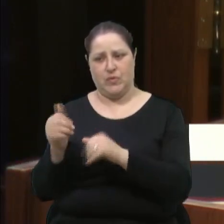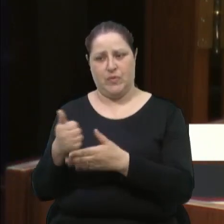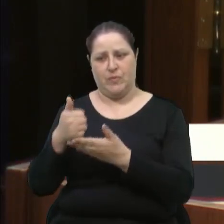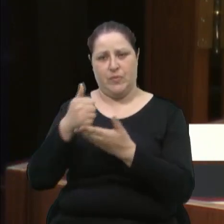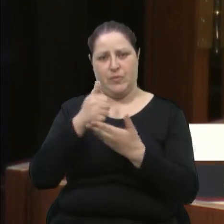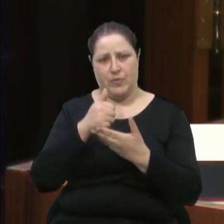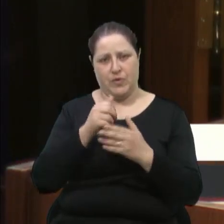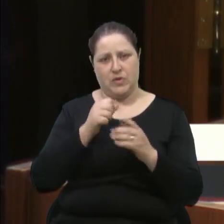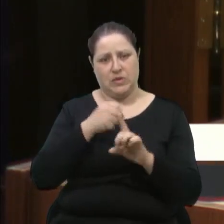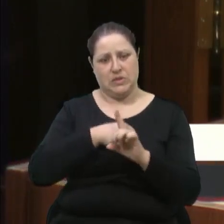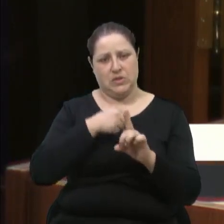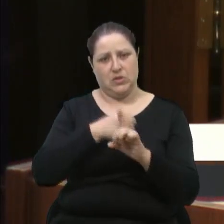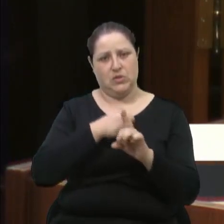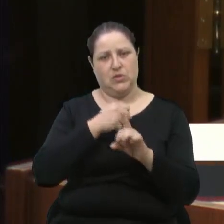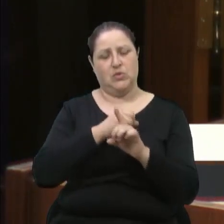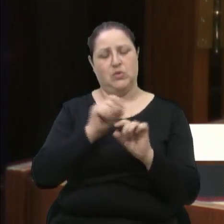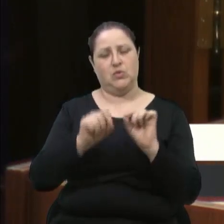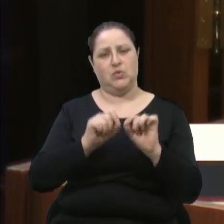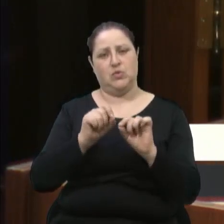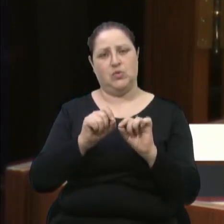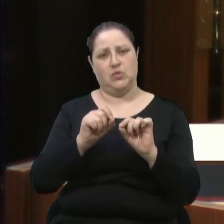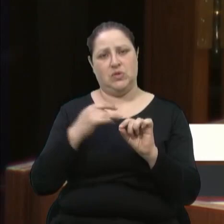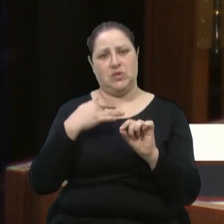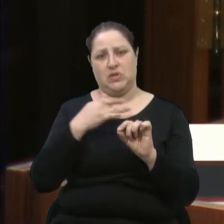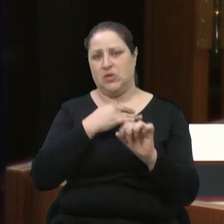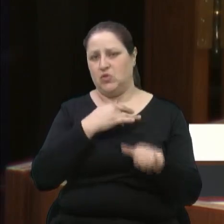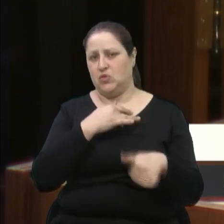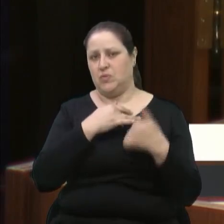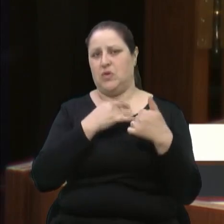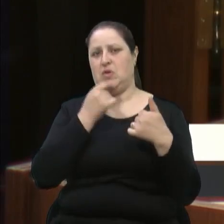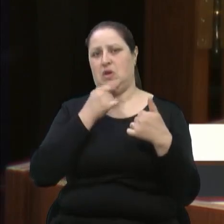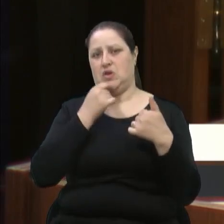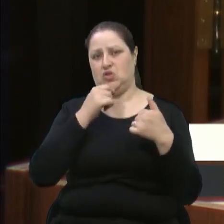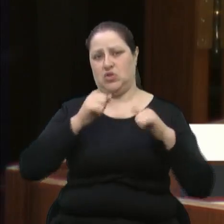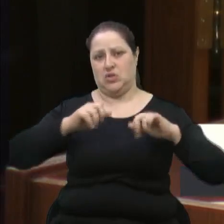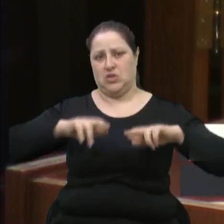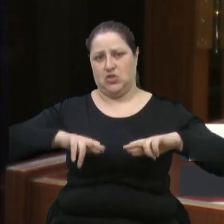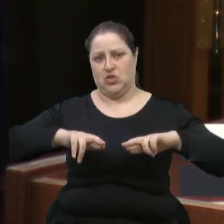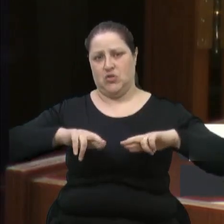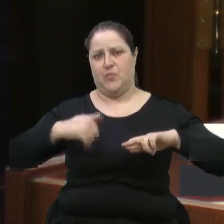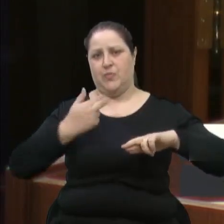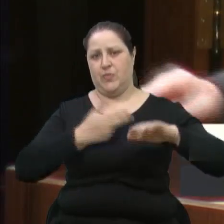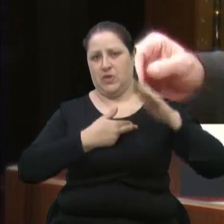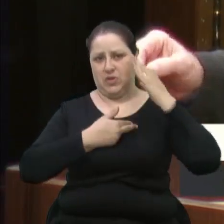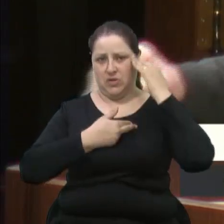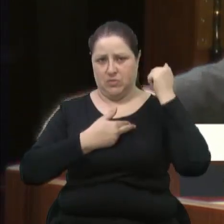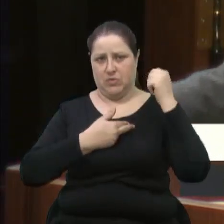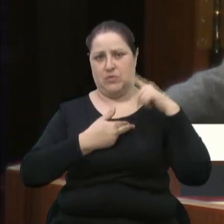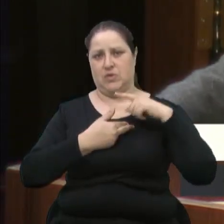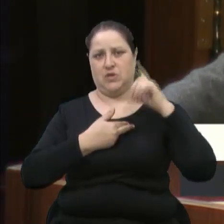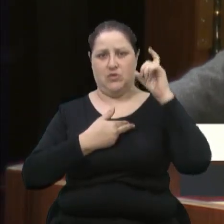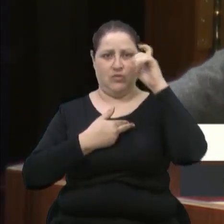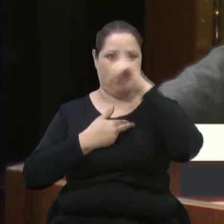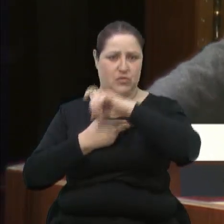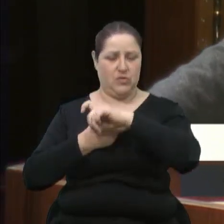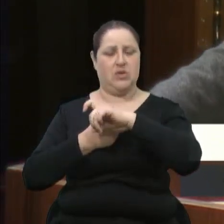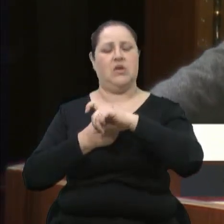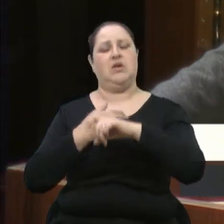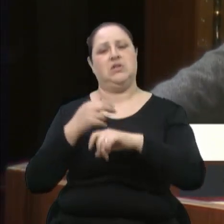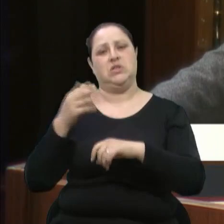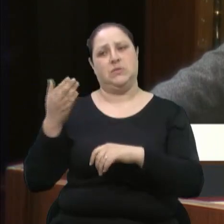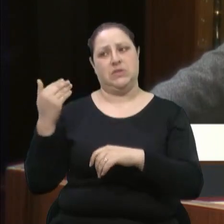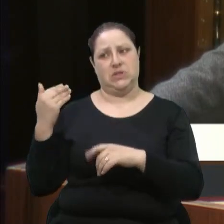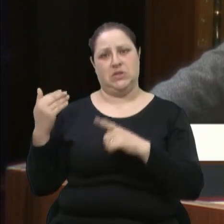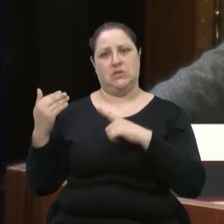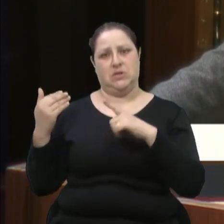de melhorar a saúde em Caxias do Sul e a região. Nós sabemos da dificuldade que passamos no